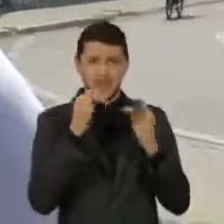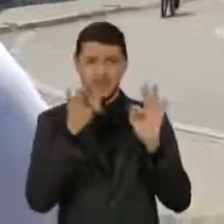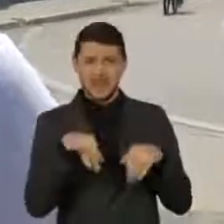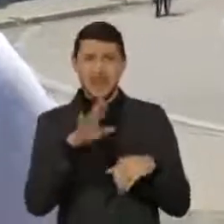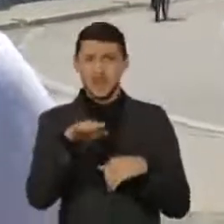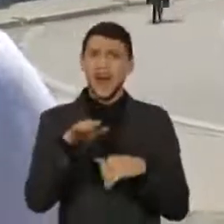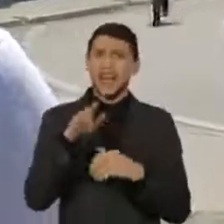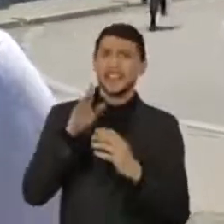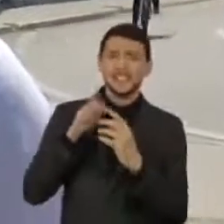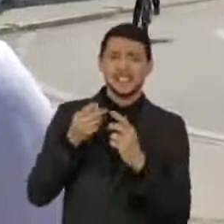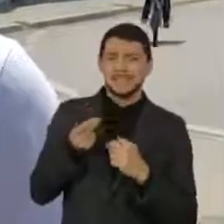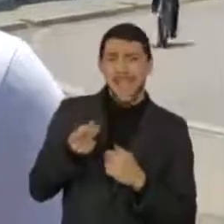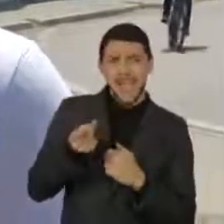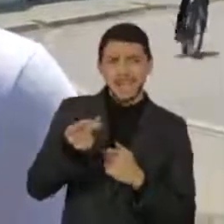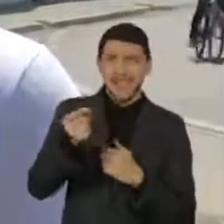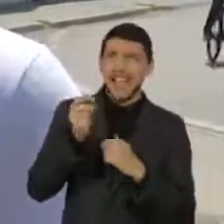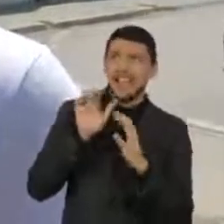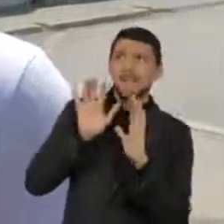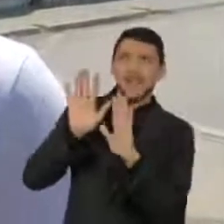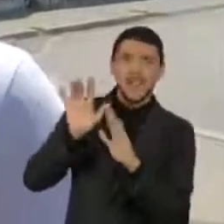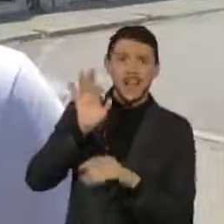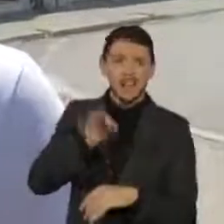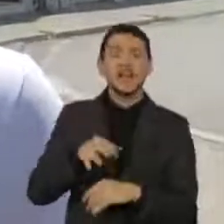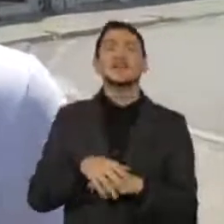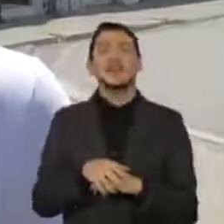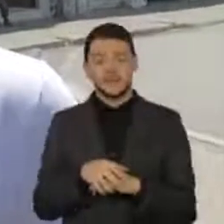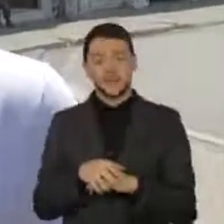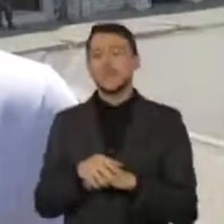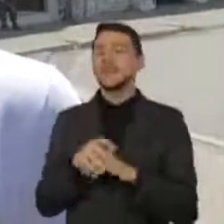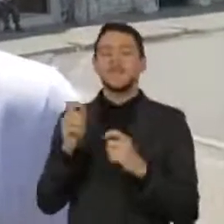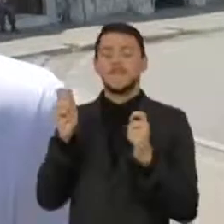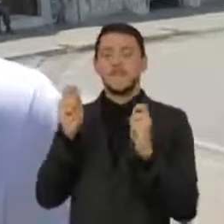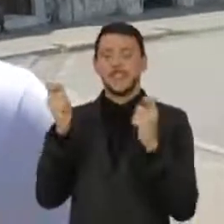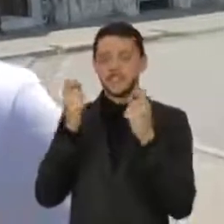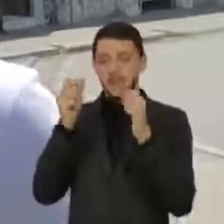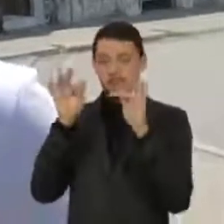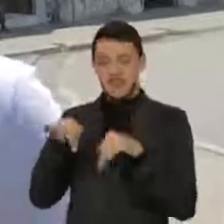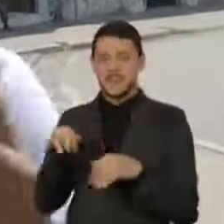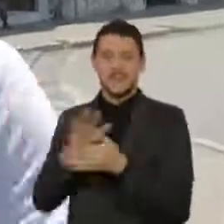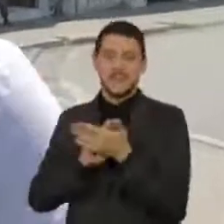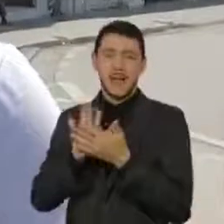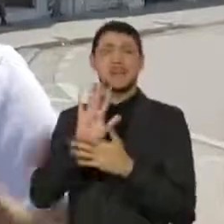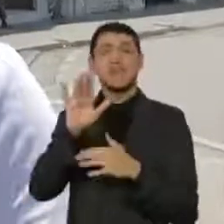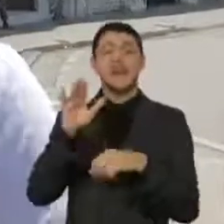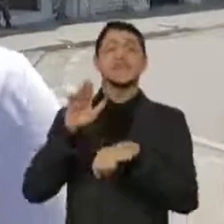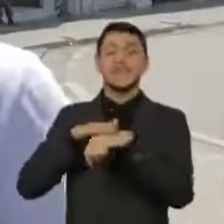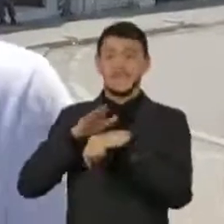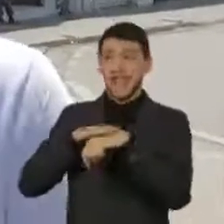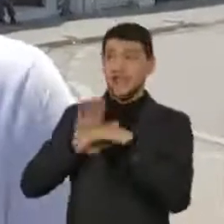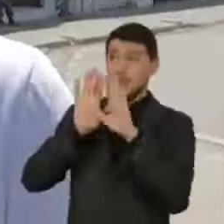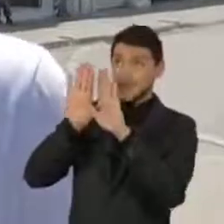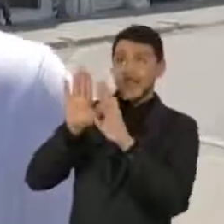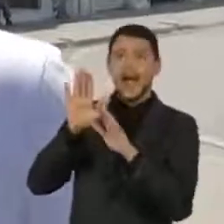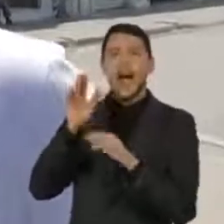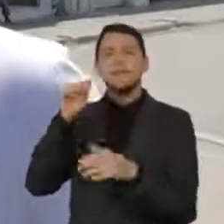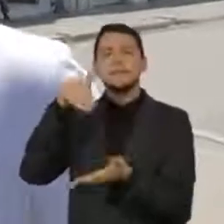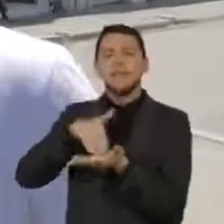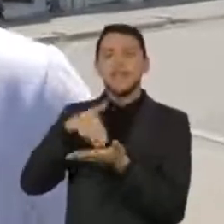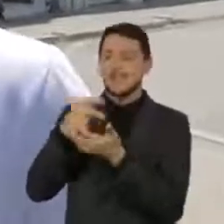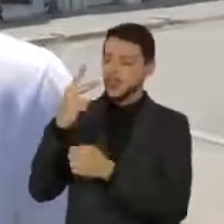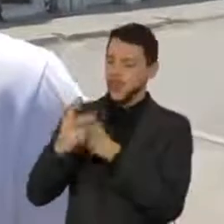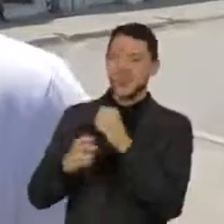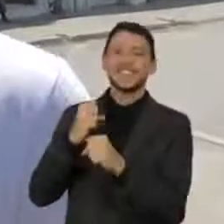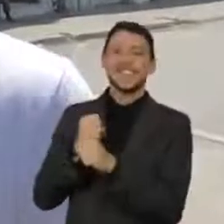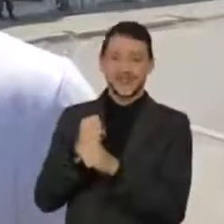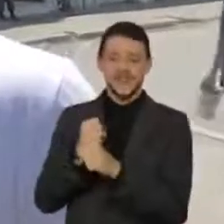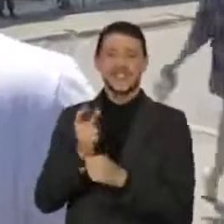né? Exatamente. O festival não termina. As obras a gente garante que vão ficar pelo menos 2 anos. Uhum. E a ideia é sempre ir renovando e trazendo novas